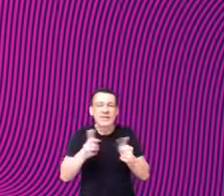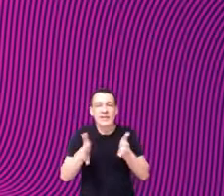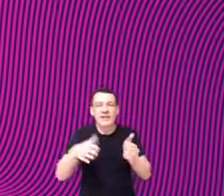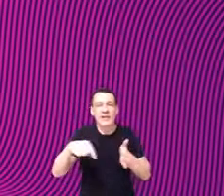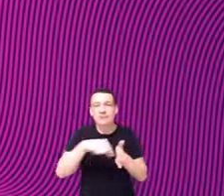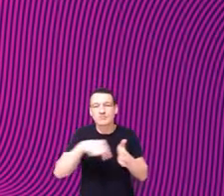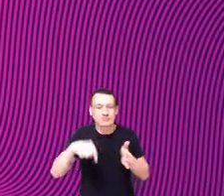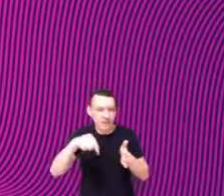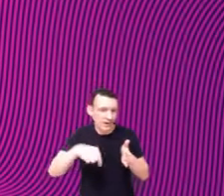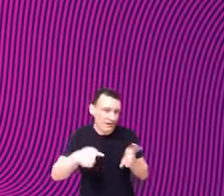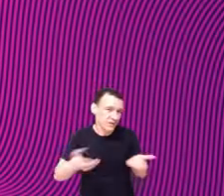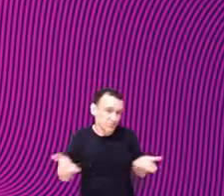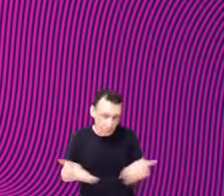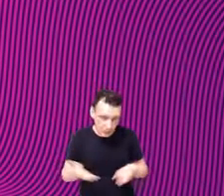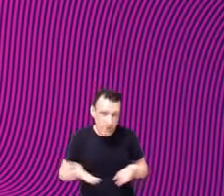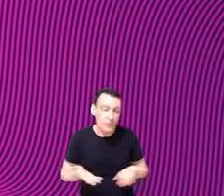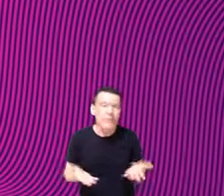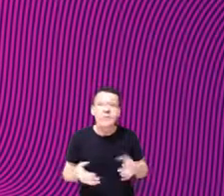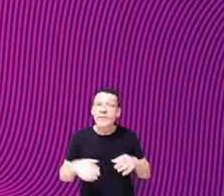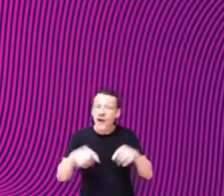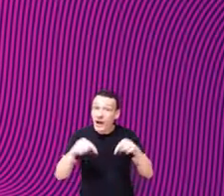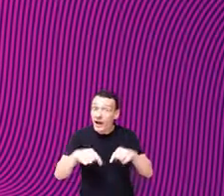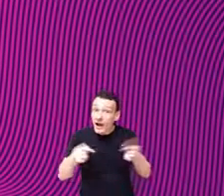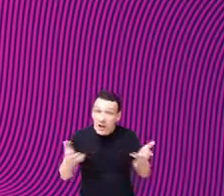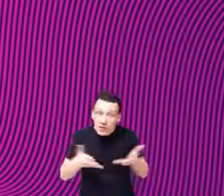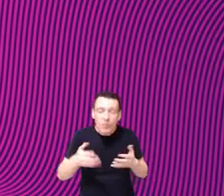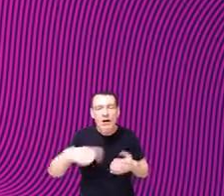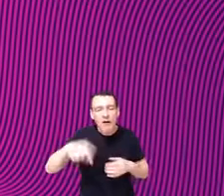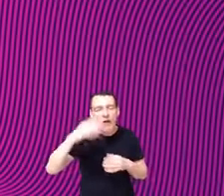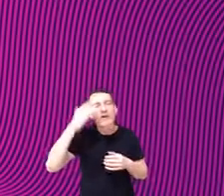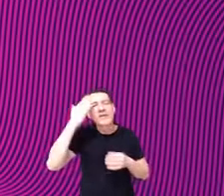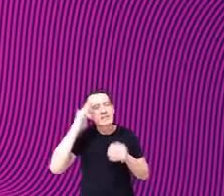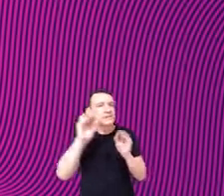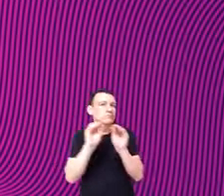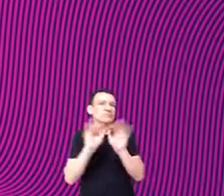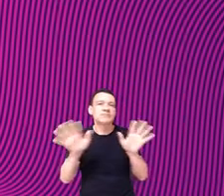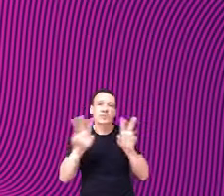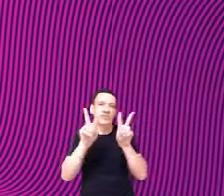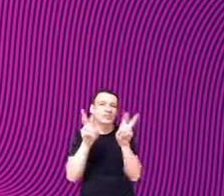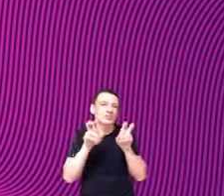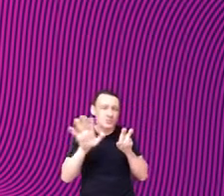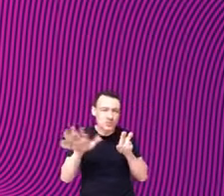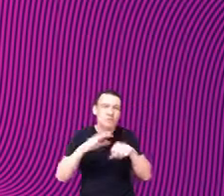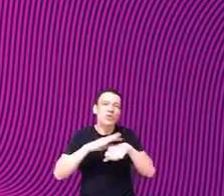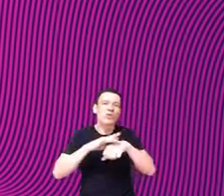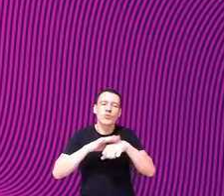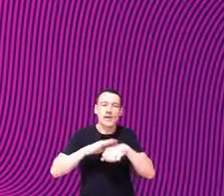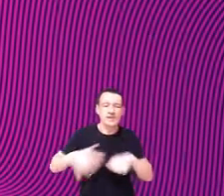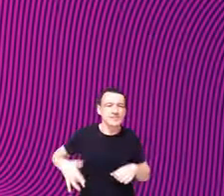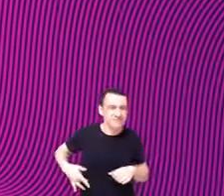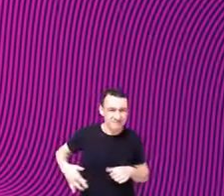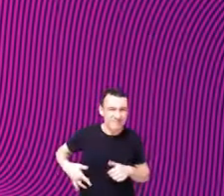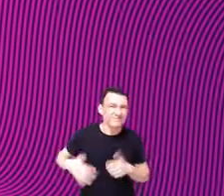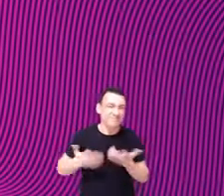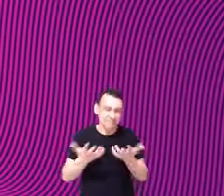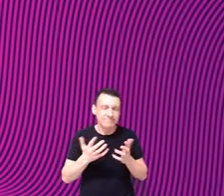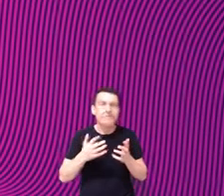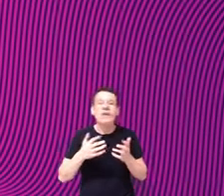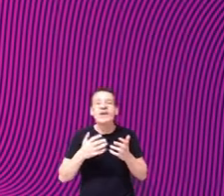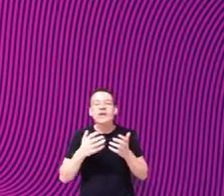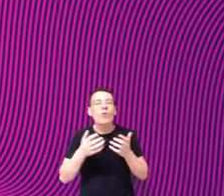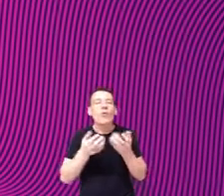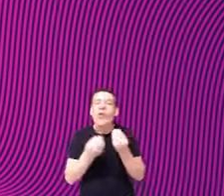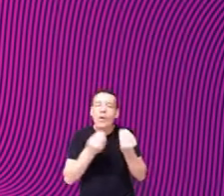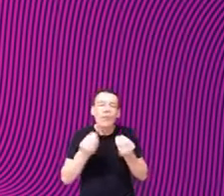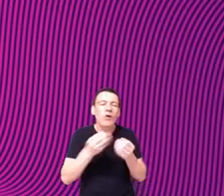no entendimento da fisiopatologia das doenças renais, da evidência por trás das melhores intervenções, né? Eu falei muito